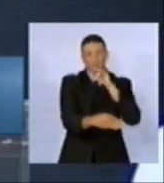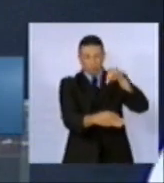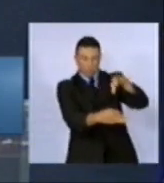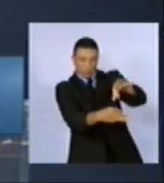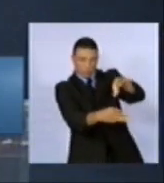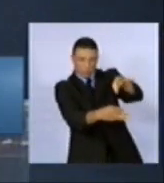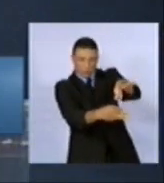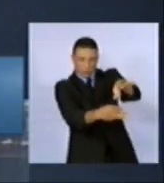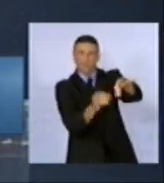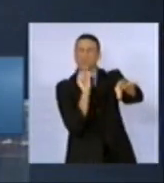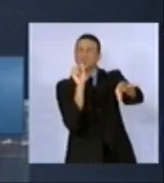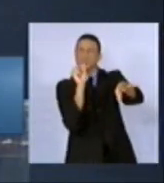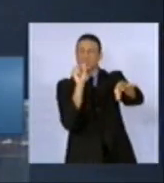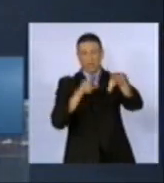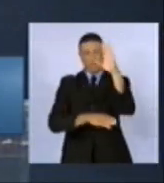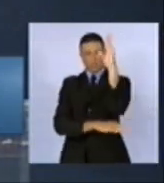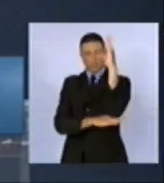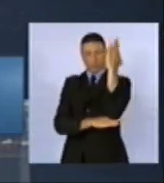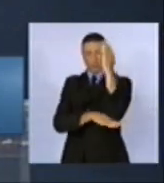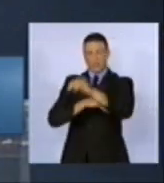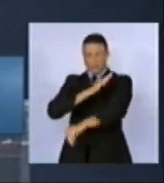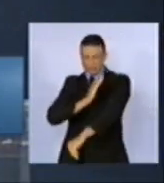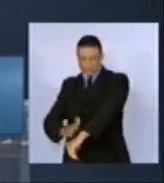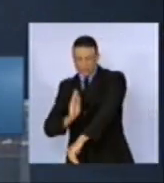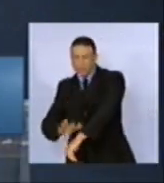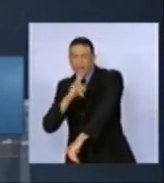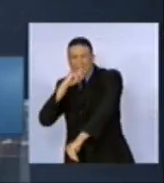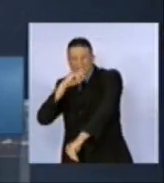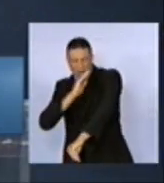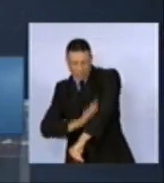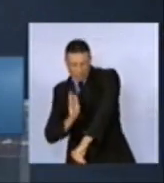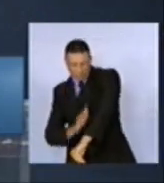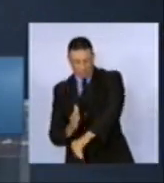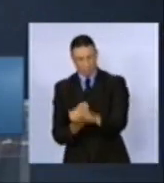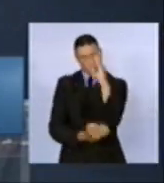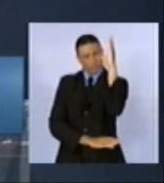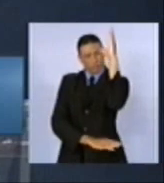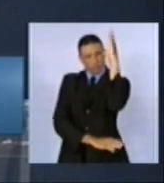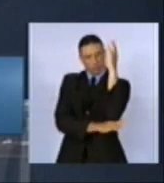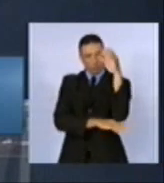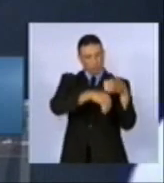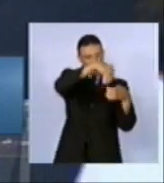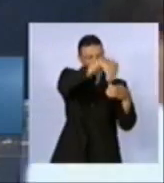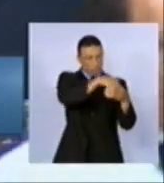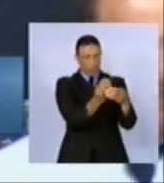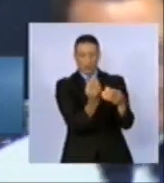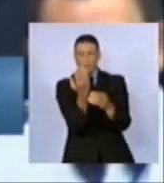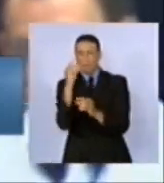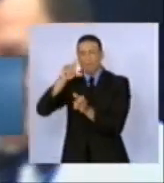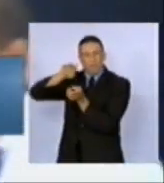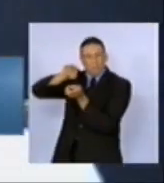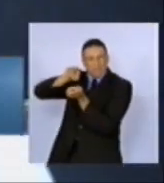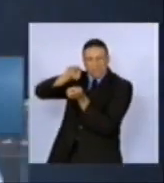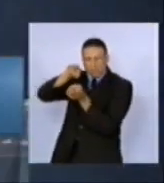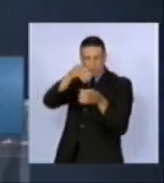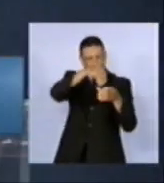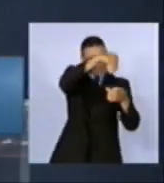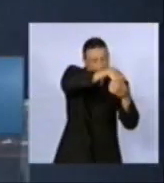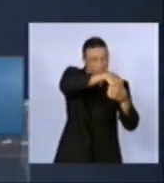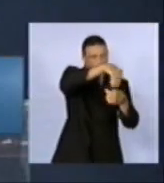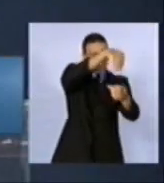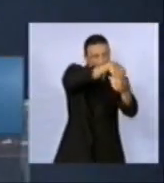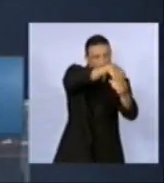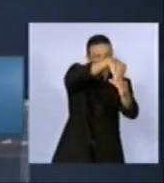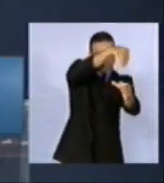tolete pedaços de de ah cle de cana que germina h e e